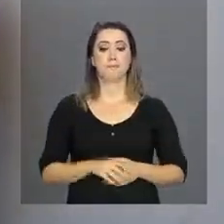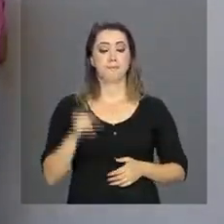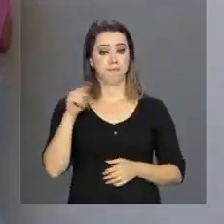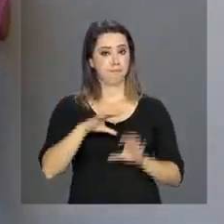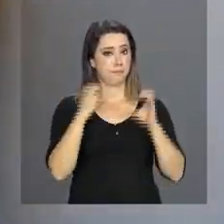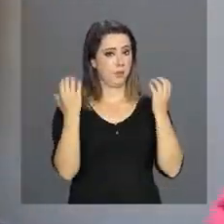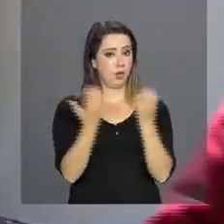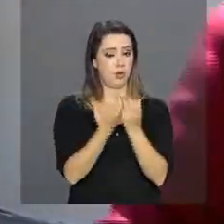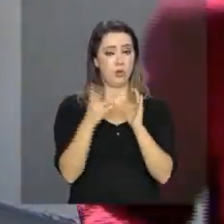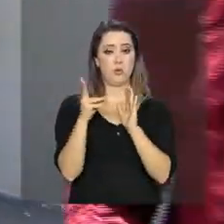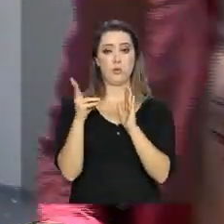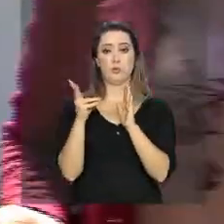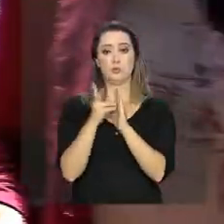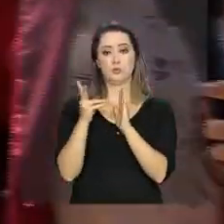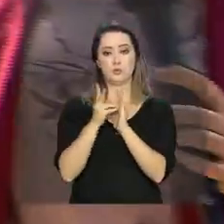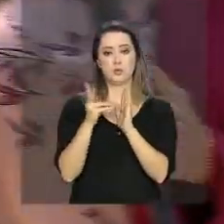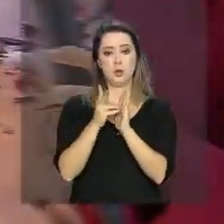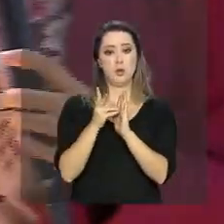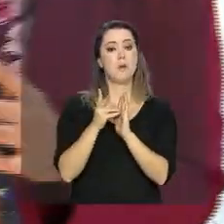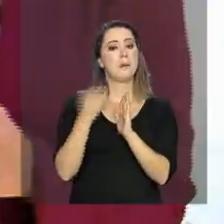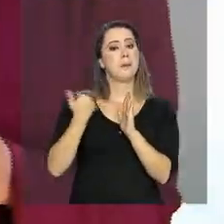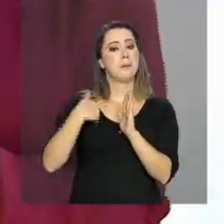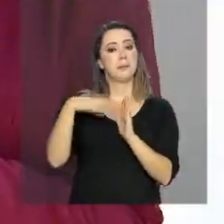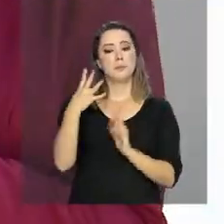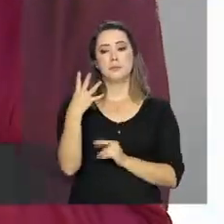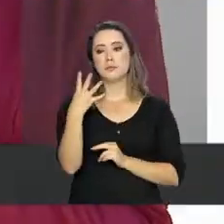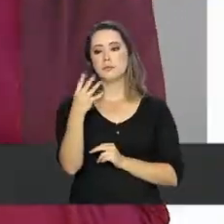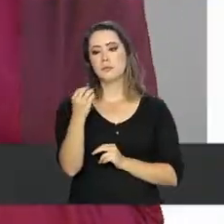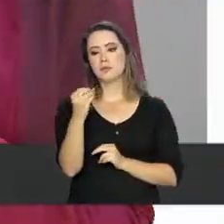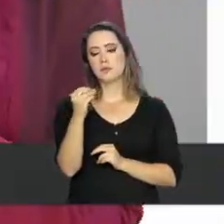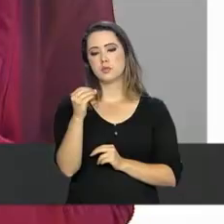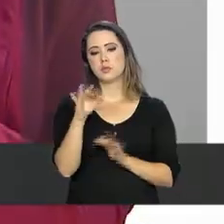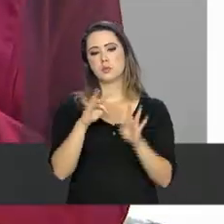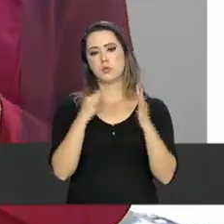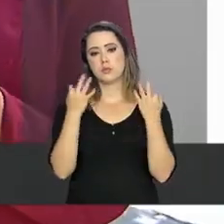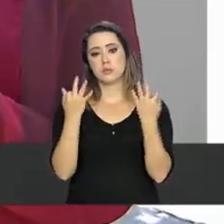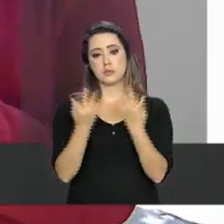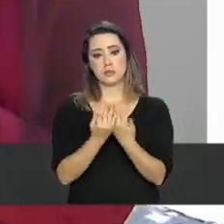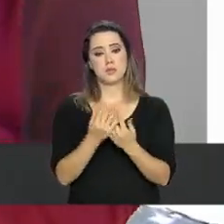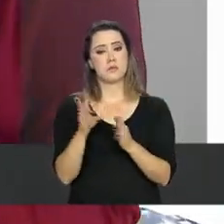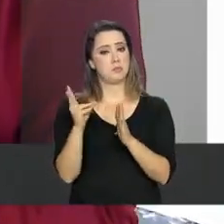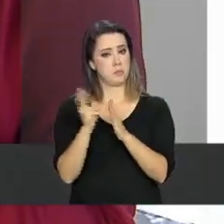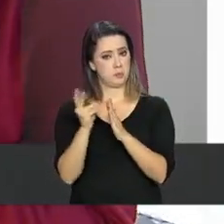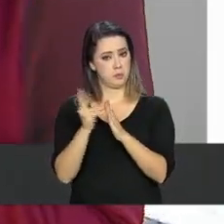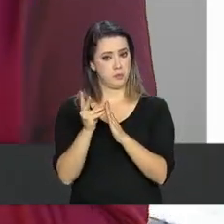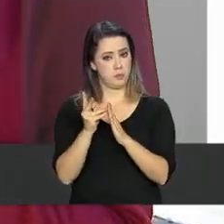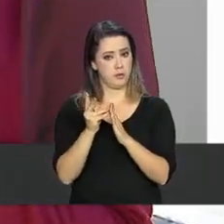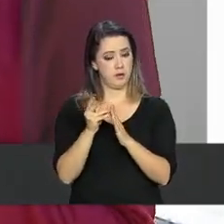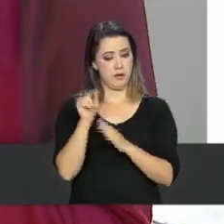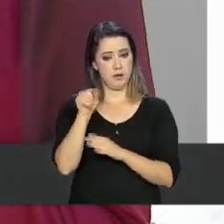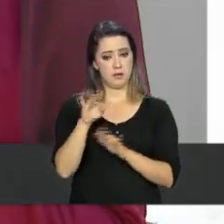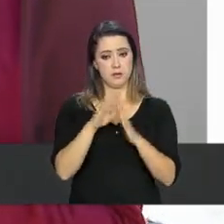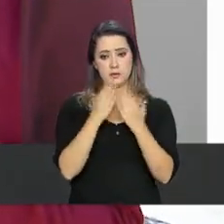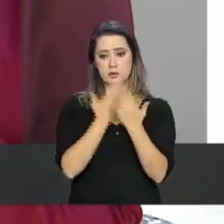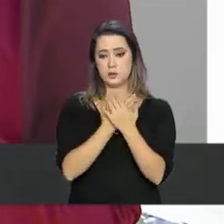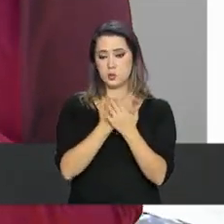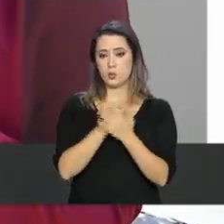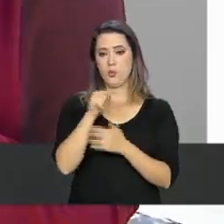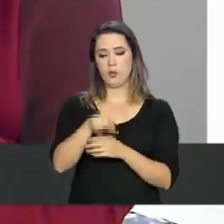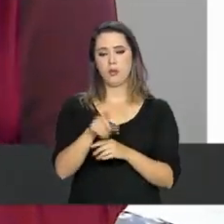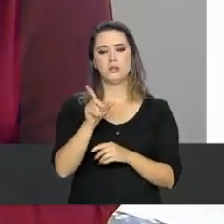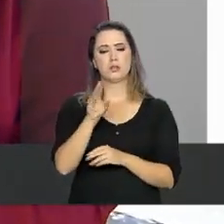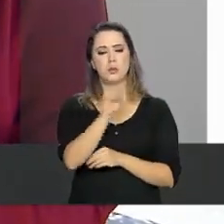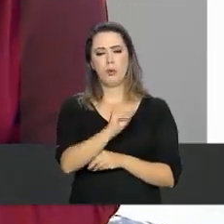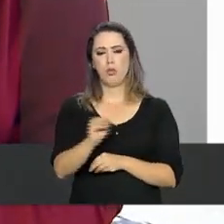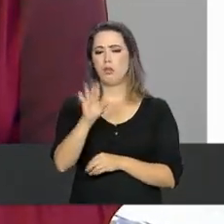surumú vivem mais de 400 famílias da etnia macuxi aqui na escola estadual da comunidade são